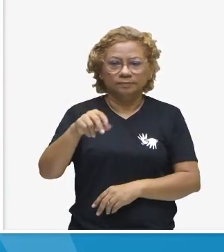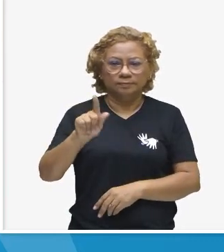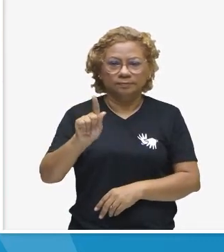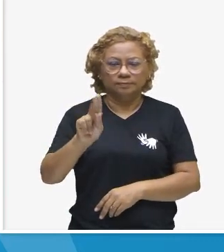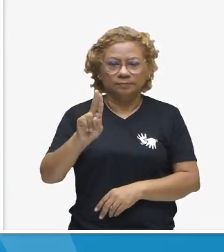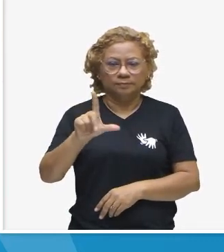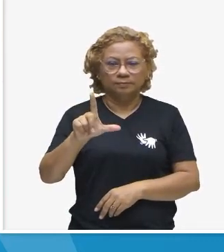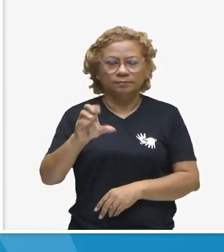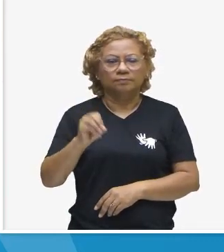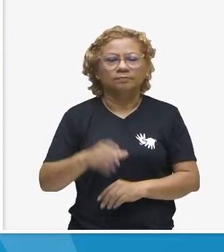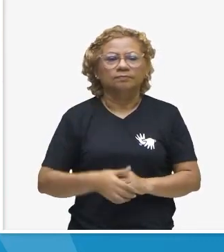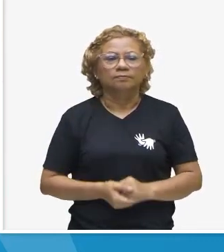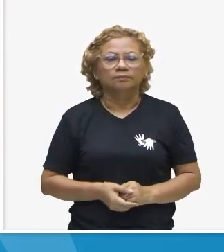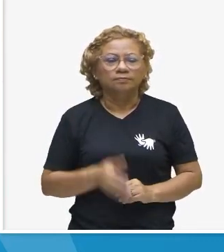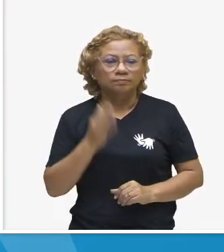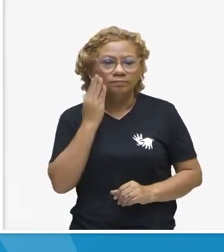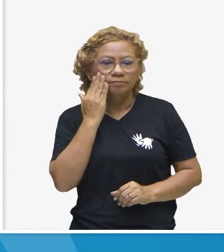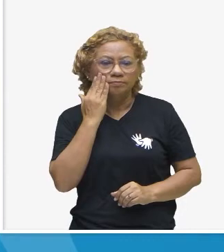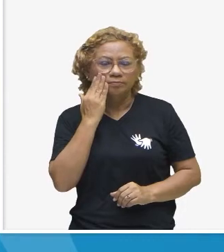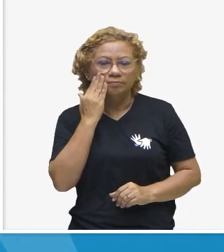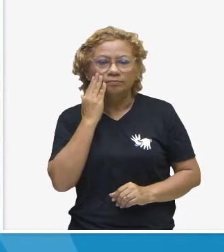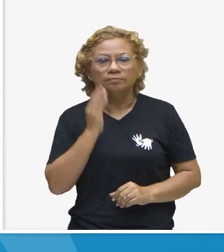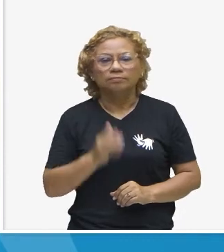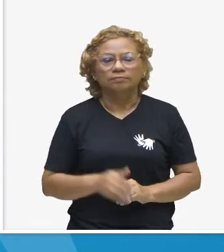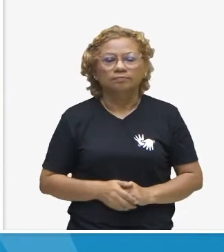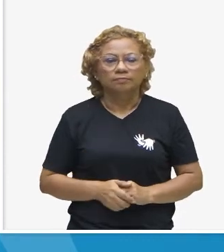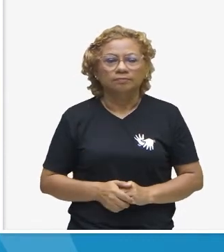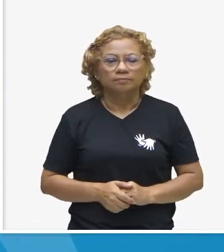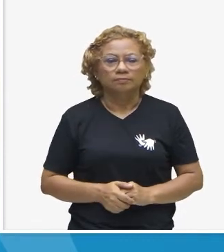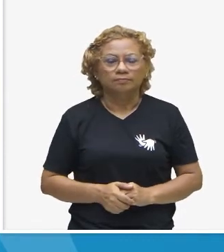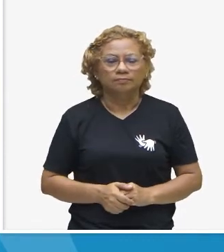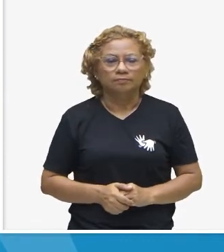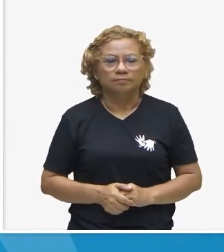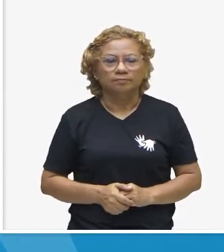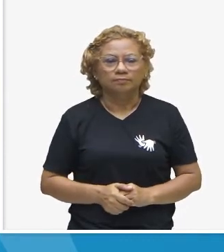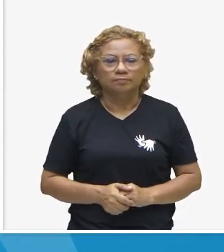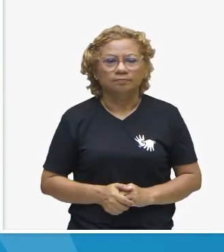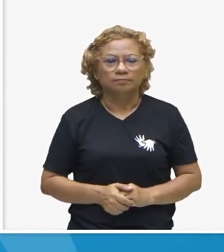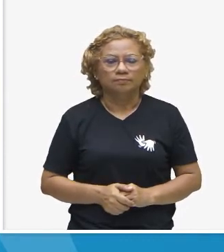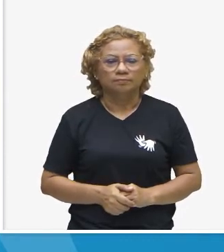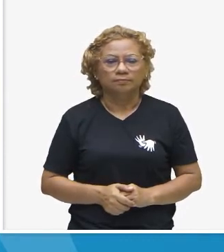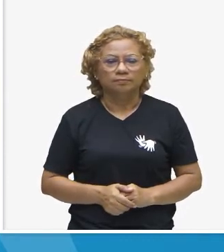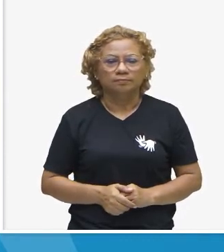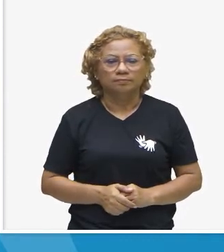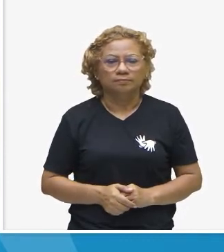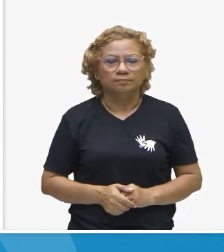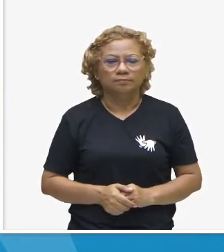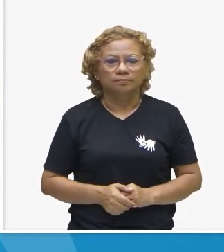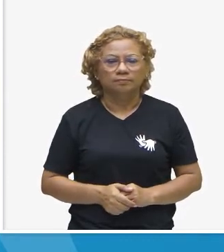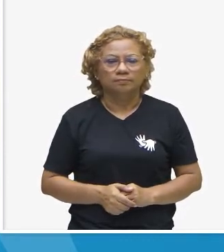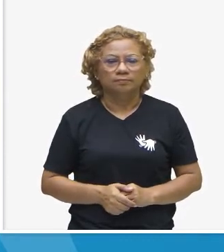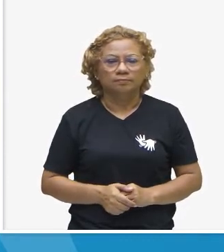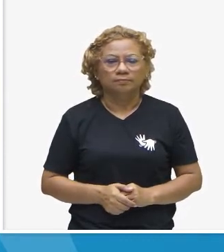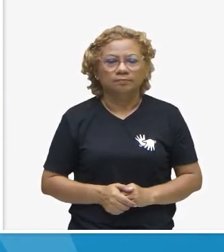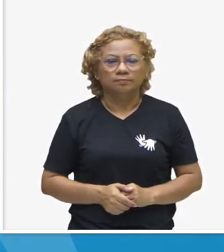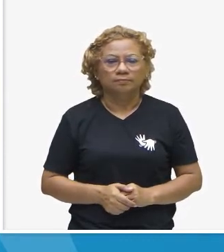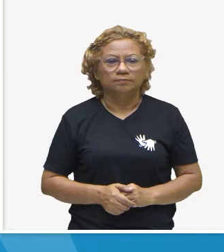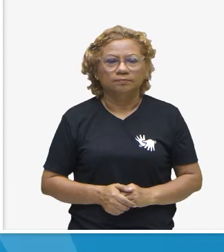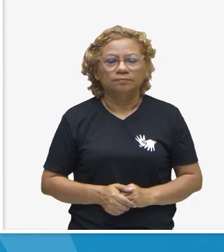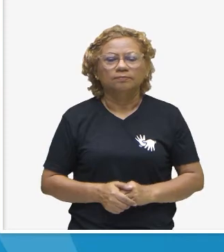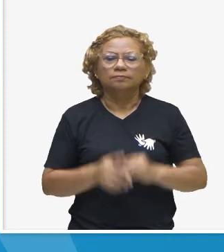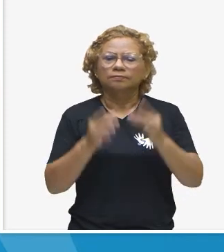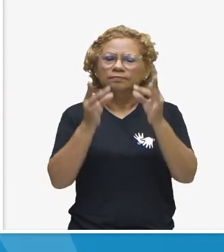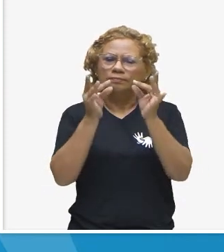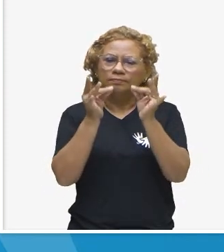Vou fazer um recorte aqui, ó, dessa figura. E vamos trabalhar com mais